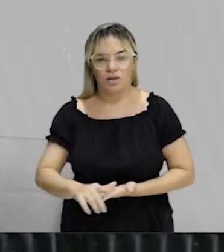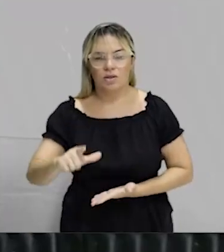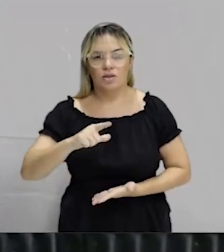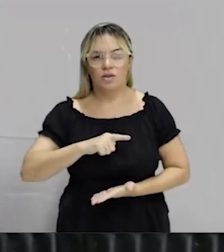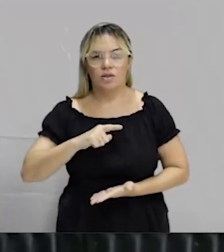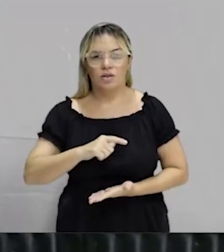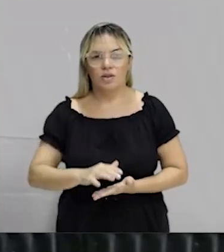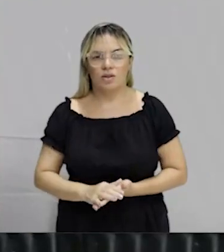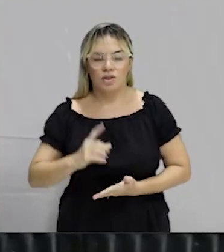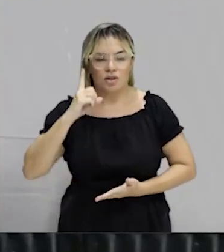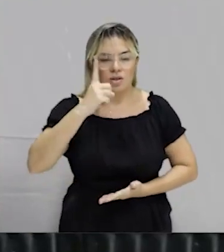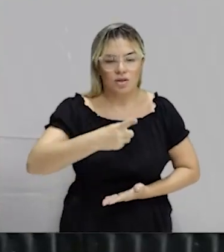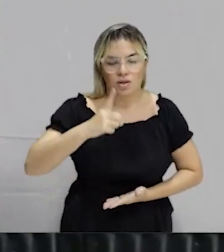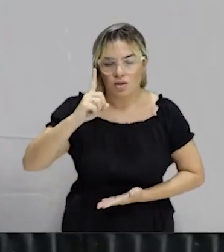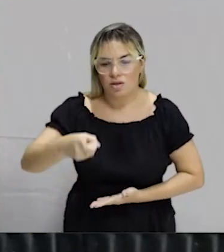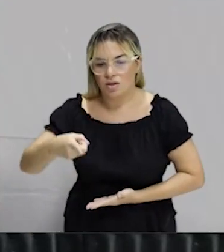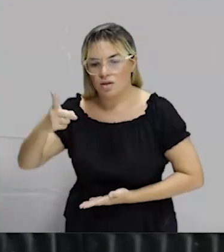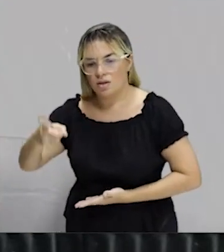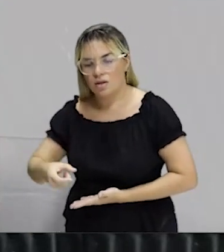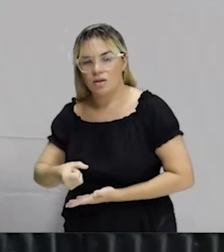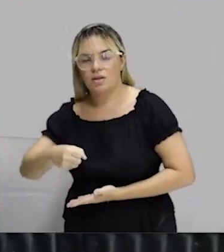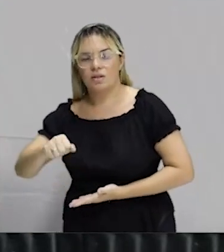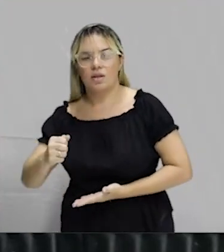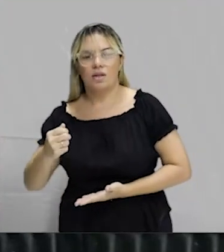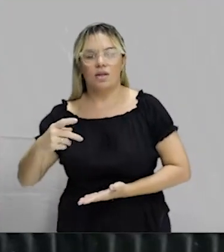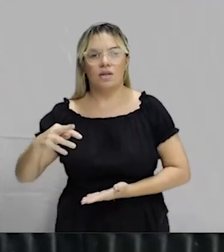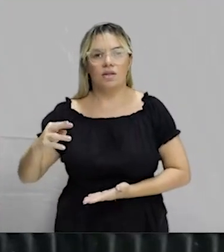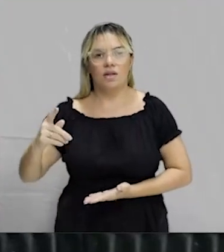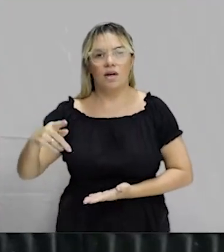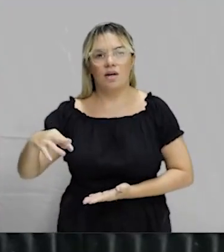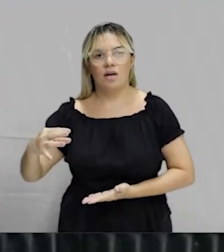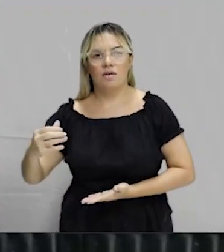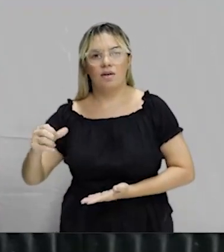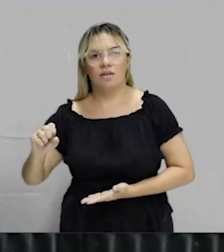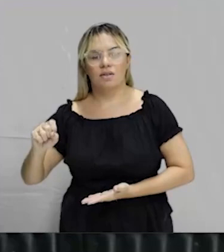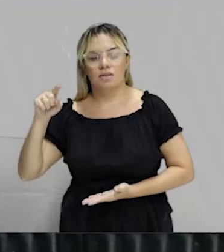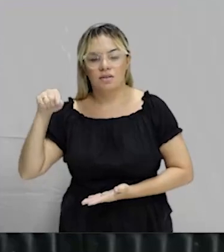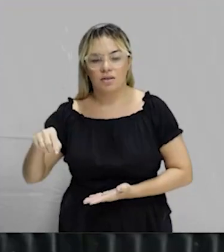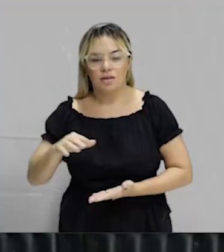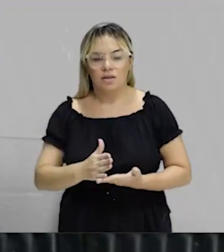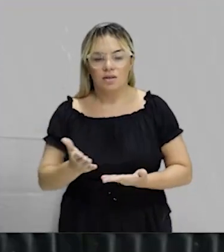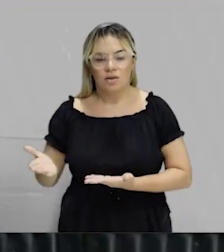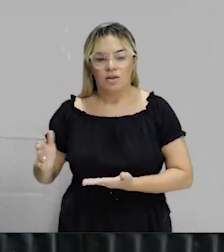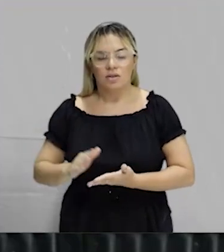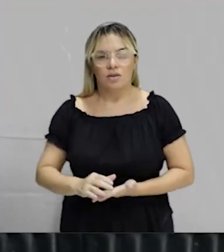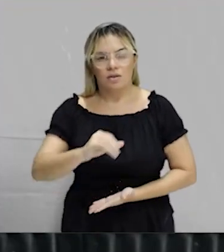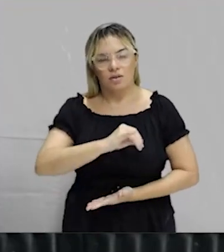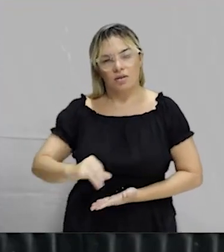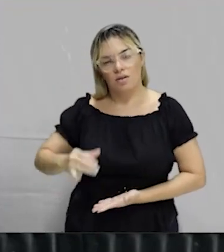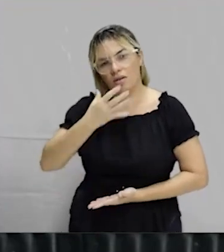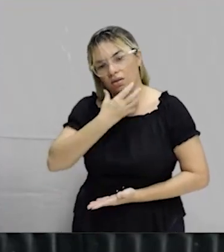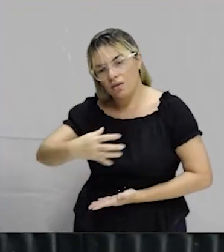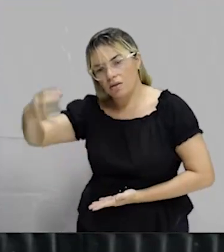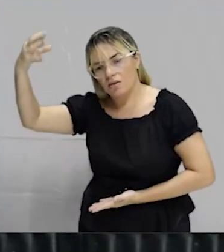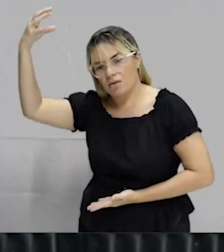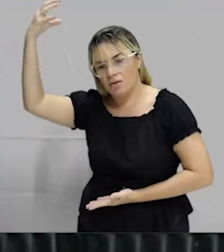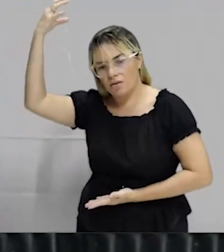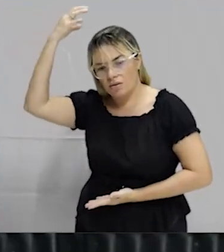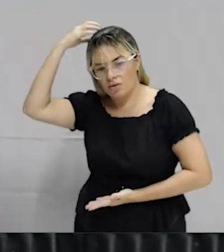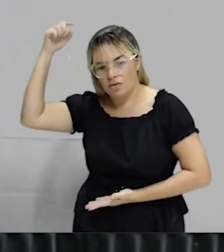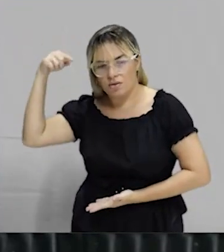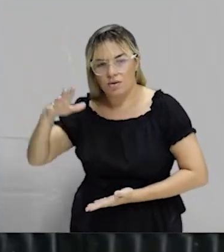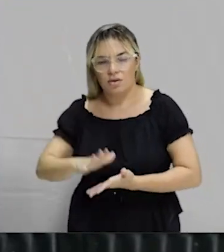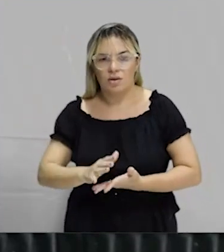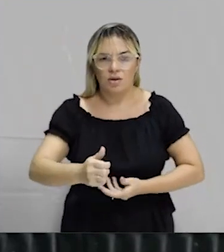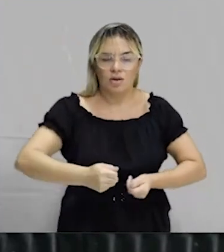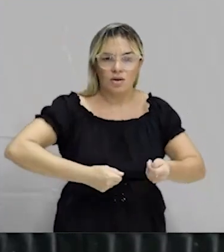Essas províncias eram chamadas de satrápias. As províncias satrápias, os imperadores, os sátrapas, que